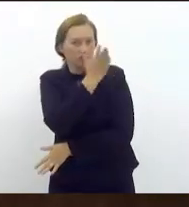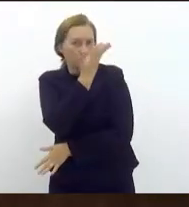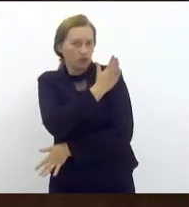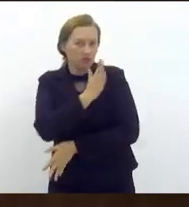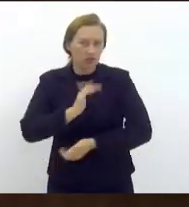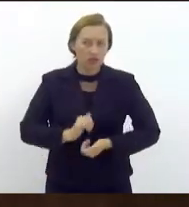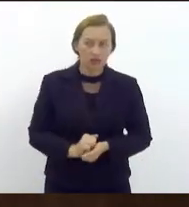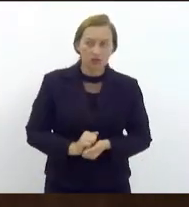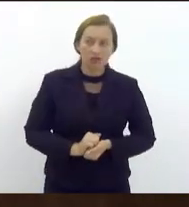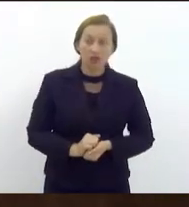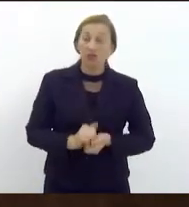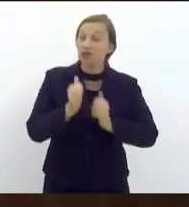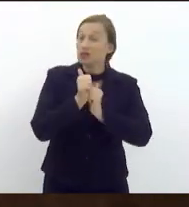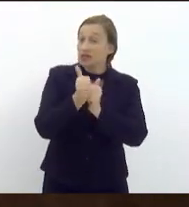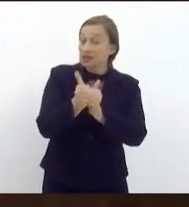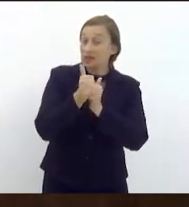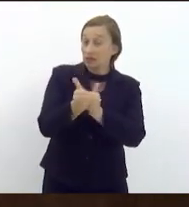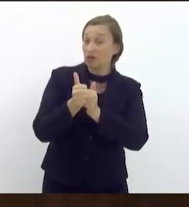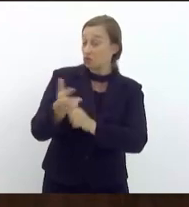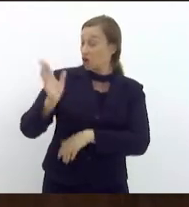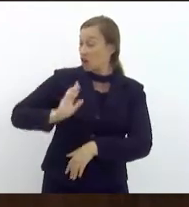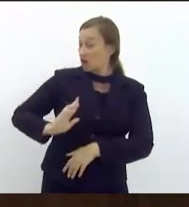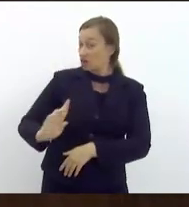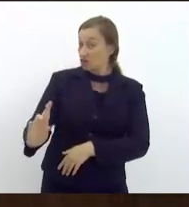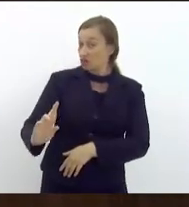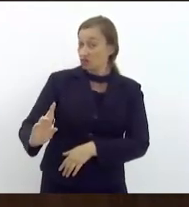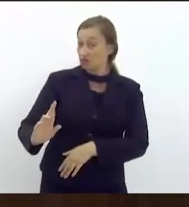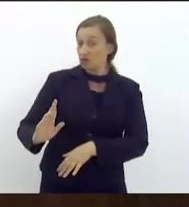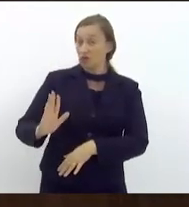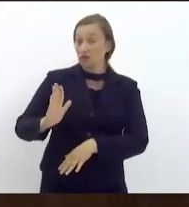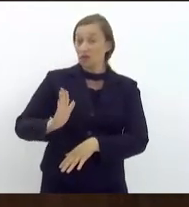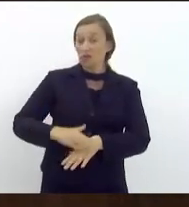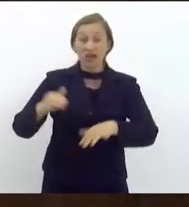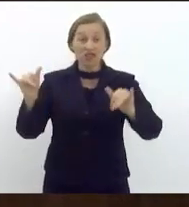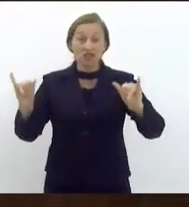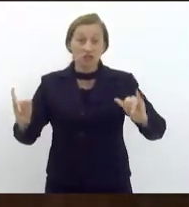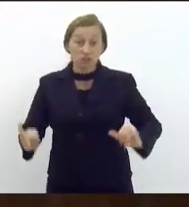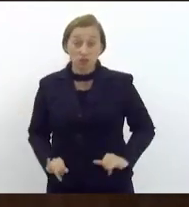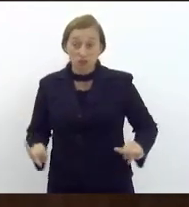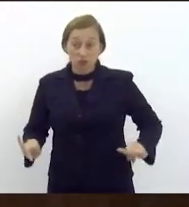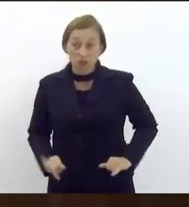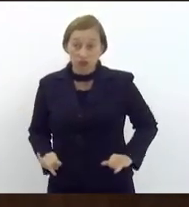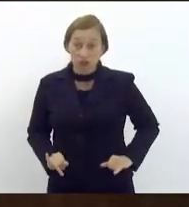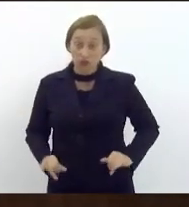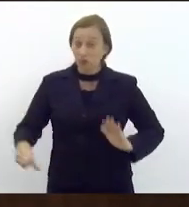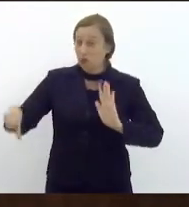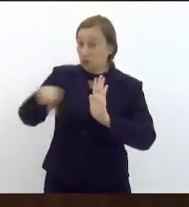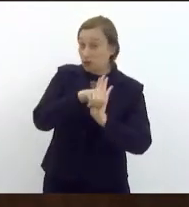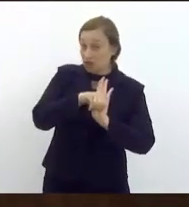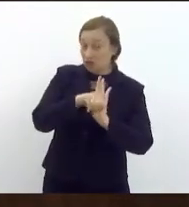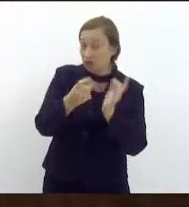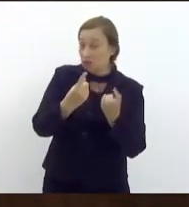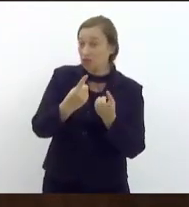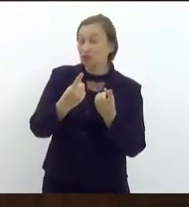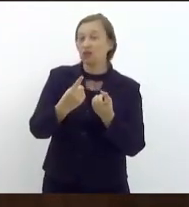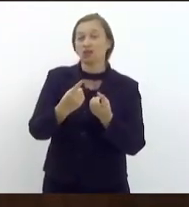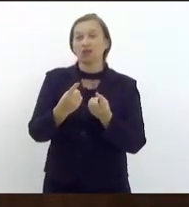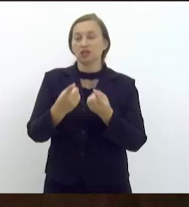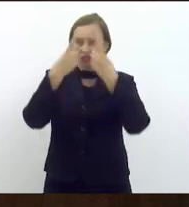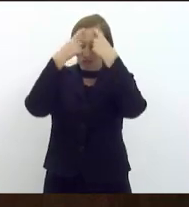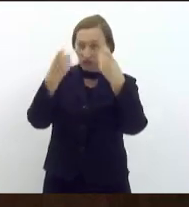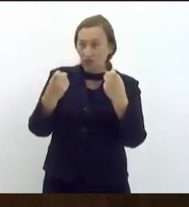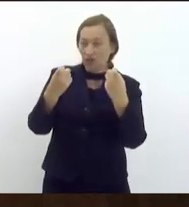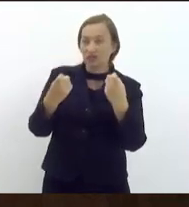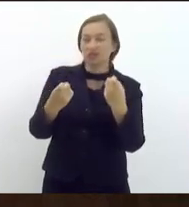pois são segmentos religiosos mais atacados e vitimados por crimes de intolerância religiosa no nosso